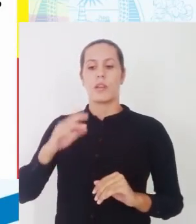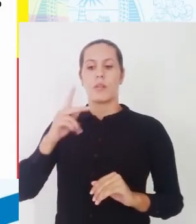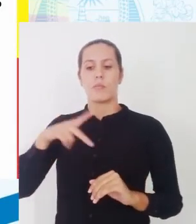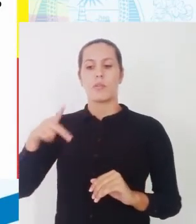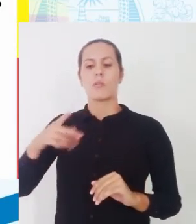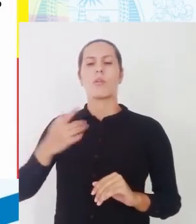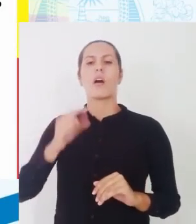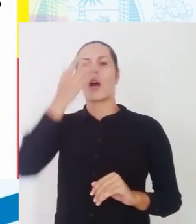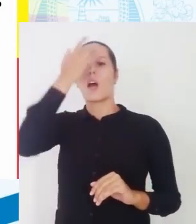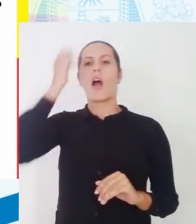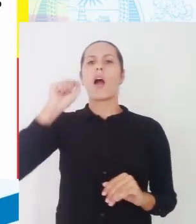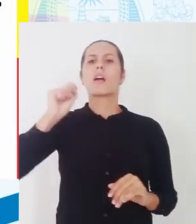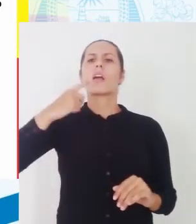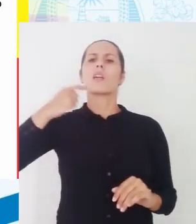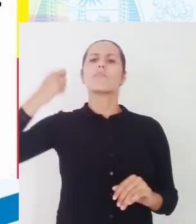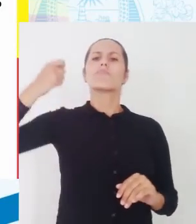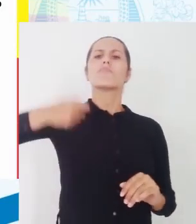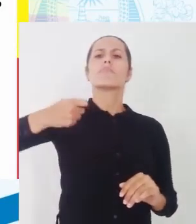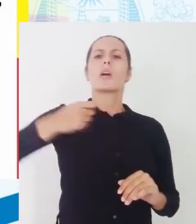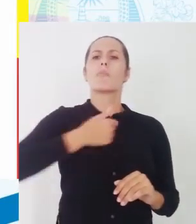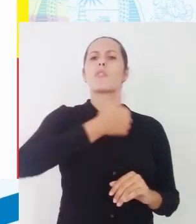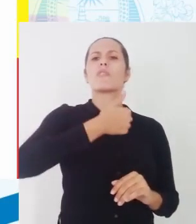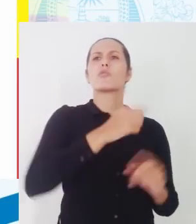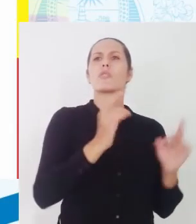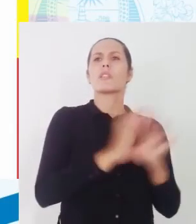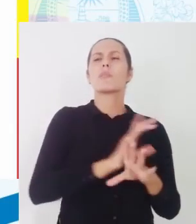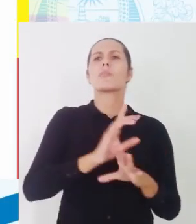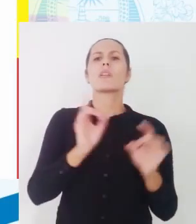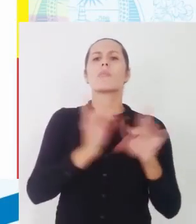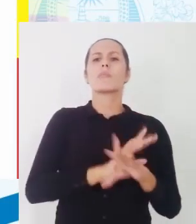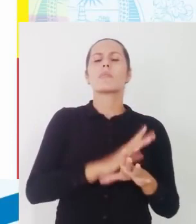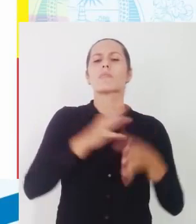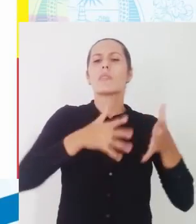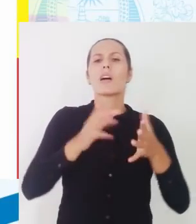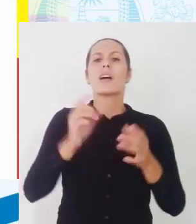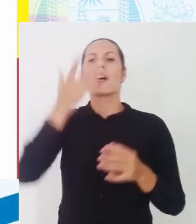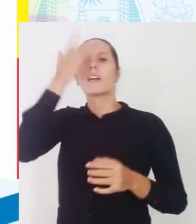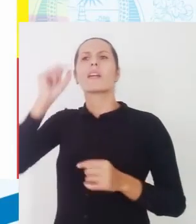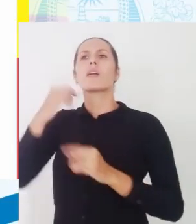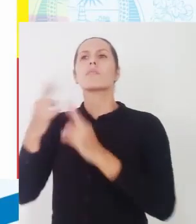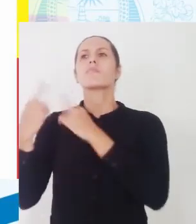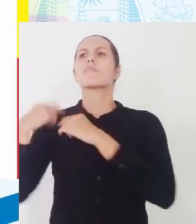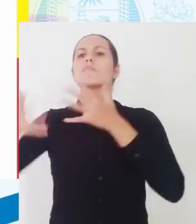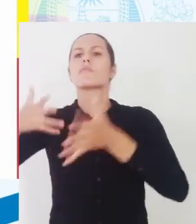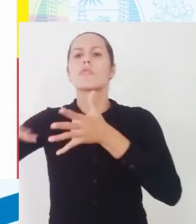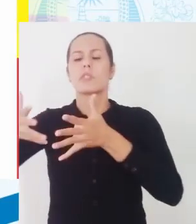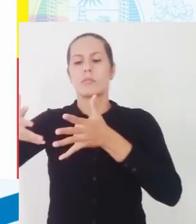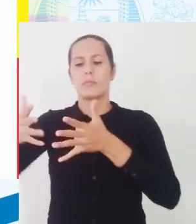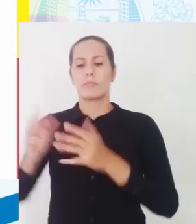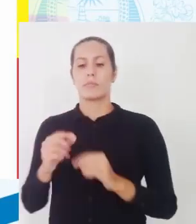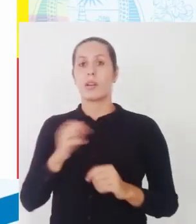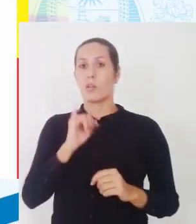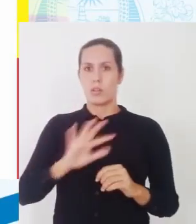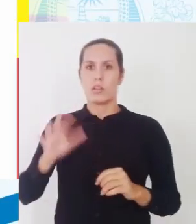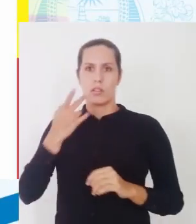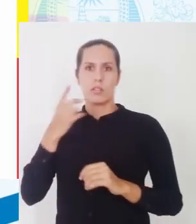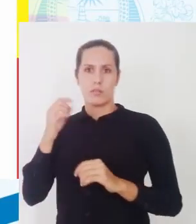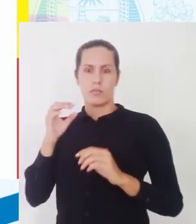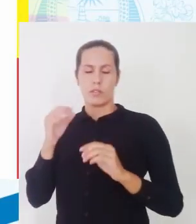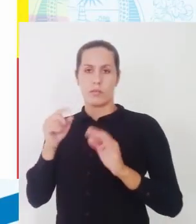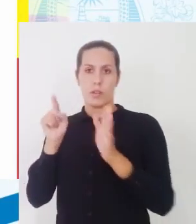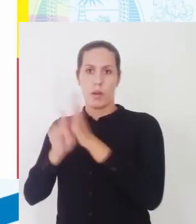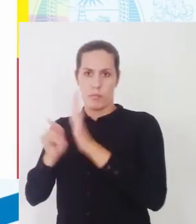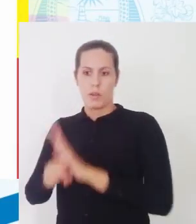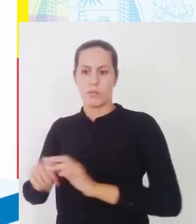quem toma a palavra para falar? Agora a gente vai partir para a segunda imagem, ainda as questões, certo? Então se liga aí